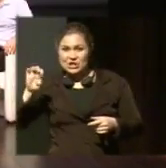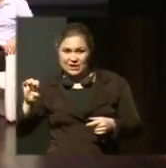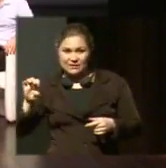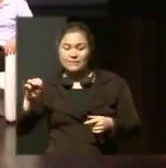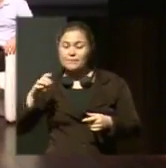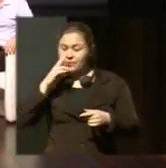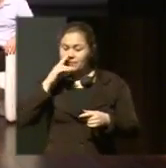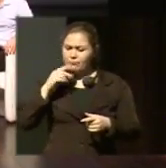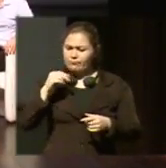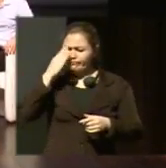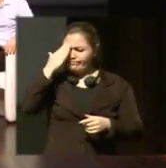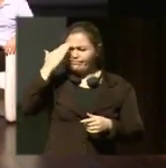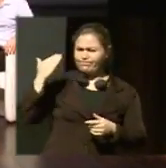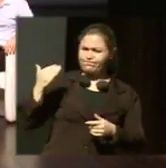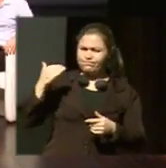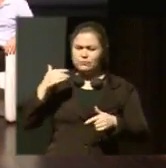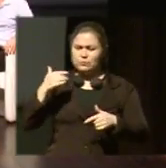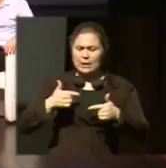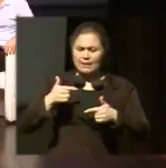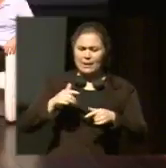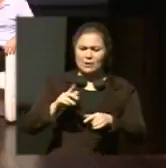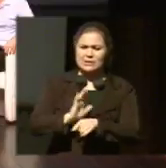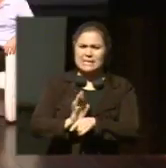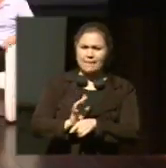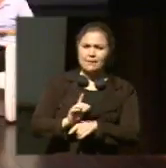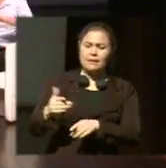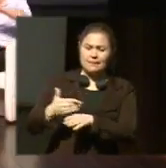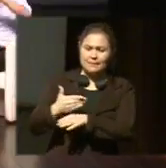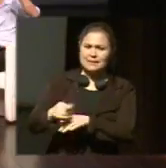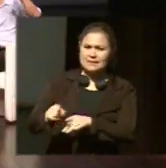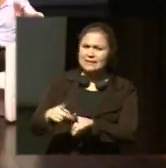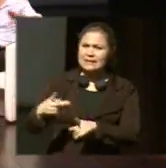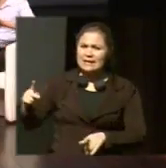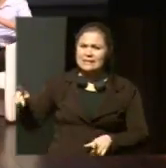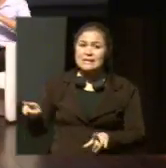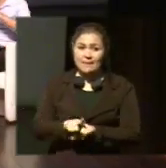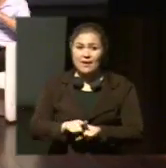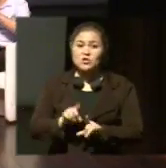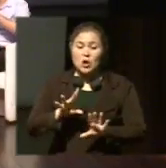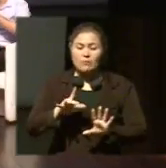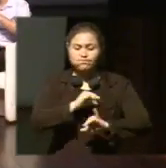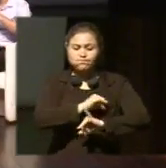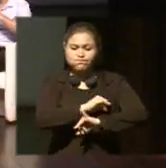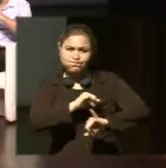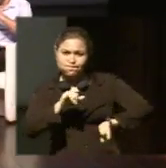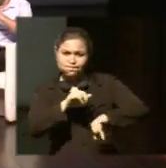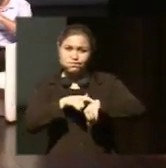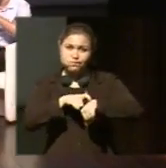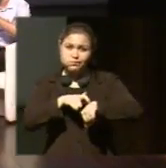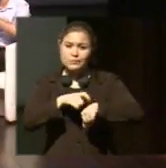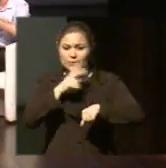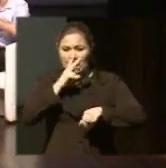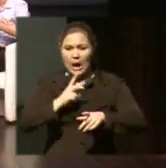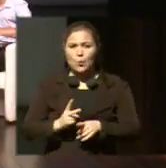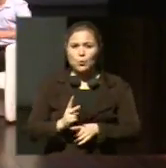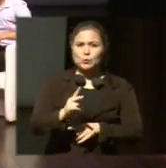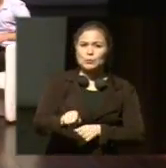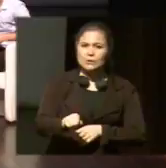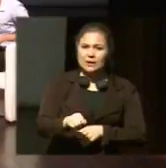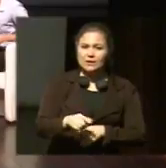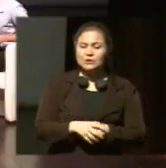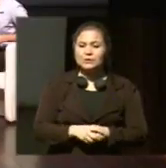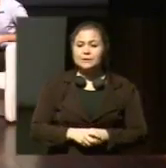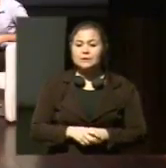trabalho muito reconhecido no cinema. A gente vai ter a presença deles também. Então, só para contextualizá-los, que a gente teve esse momento, vai ter essa continuidade. E